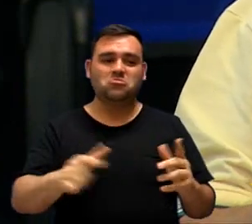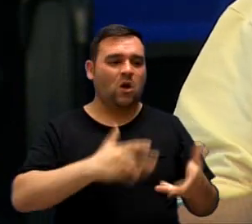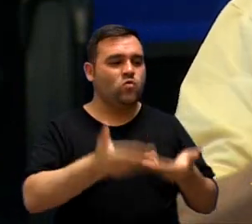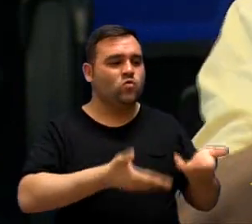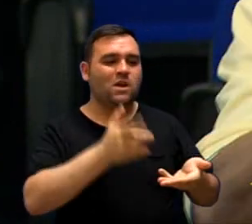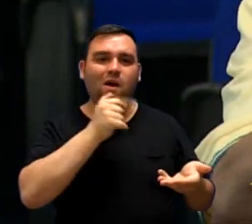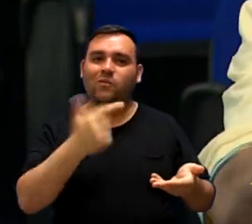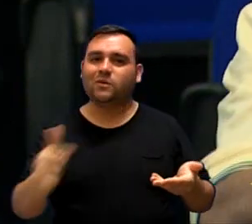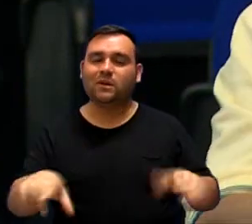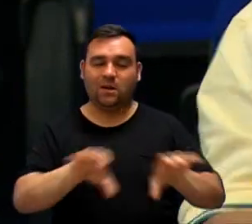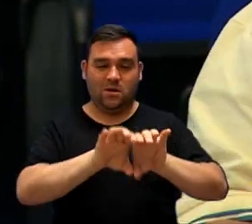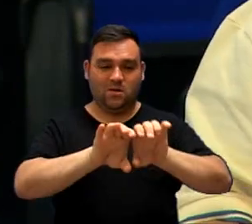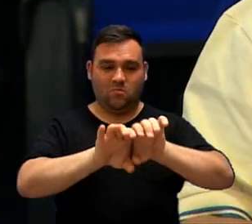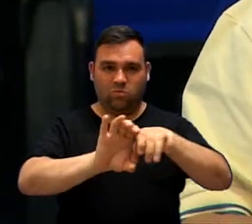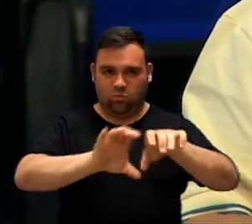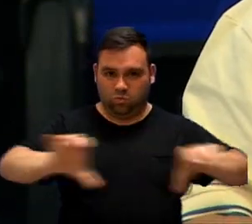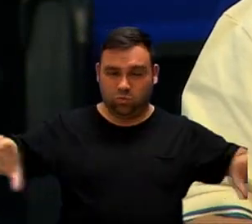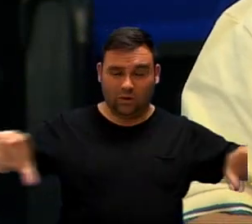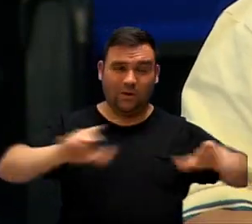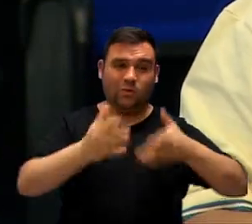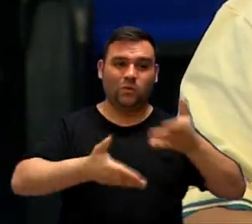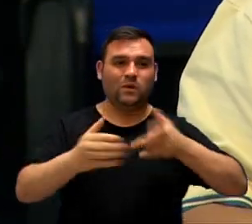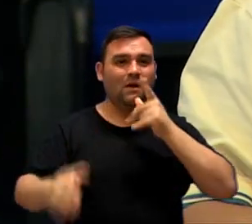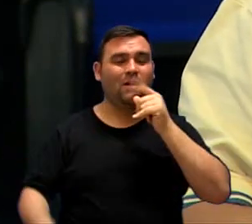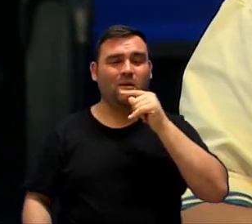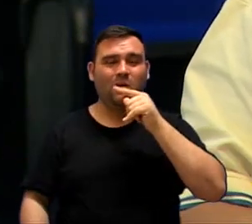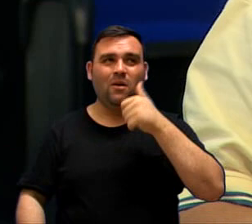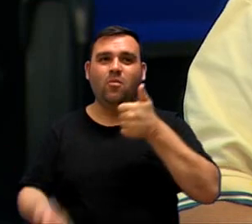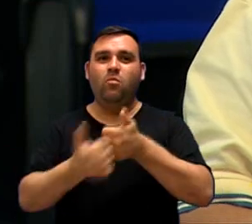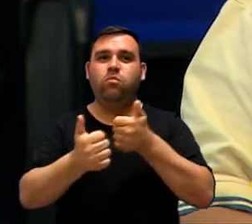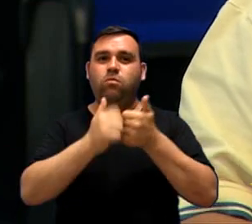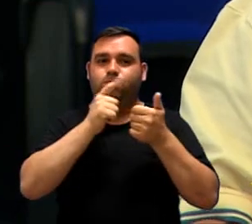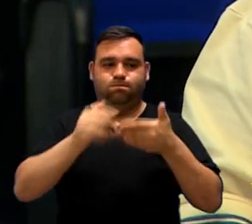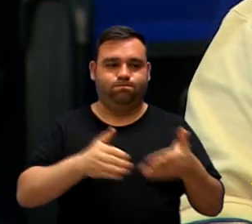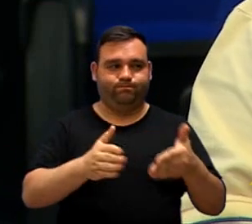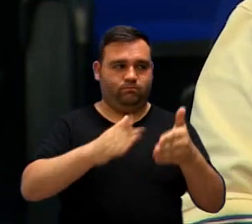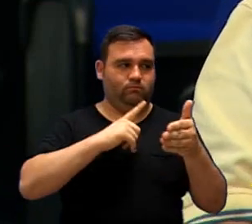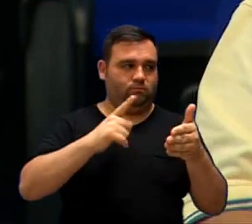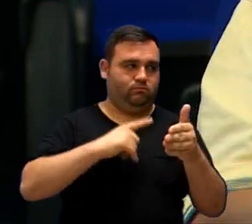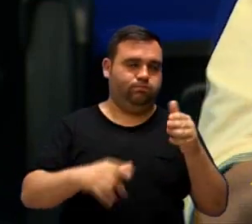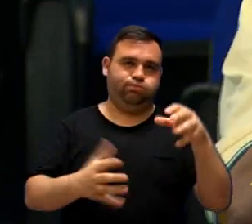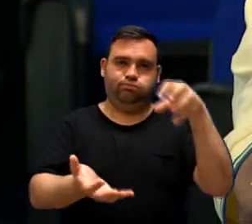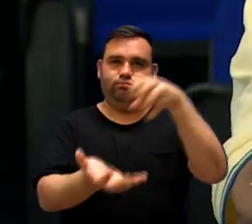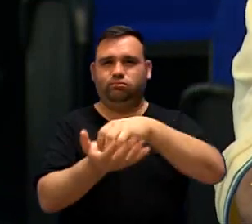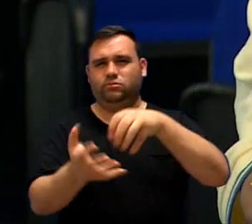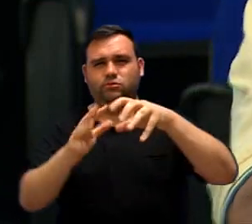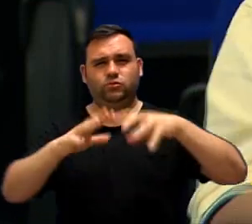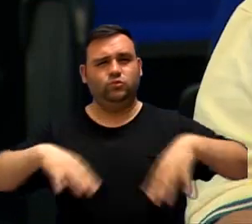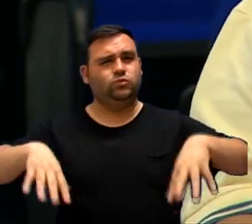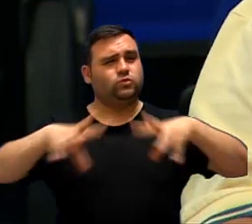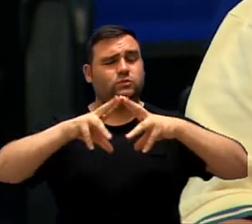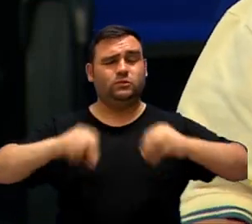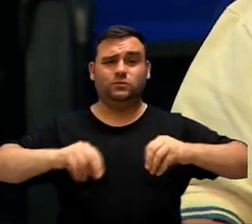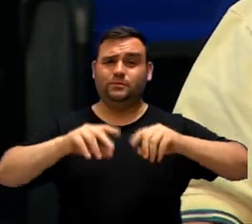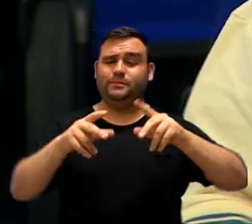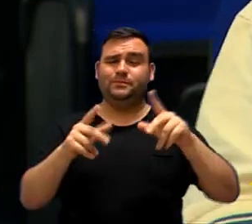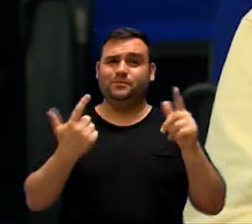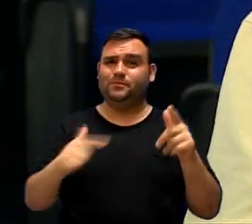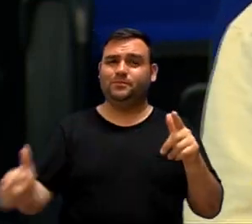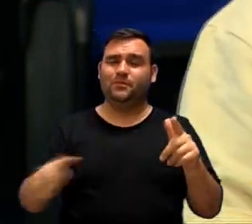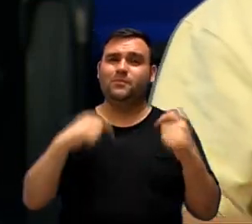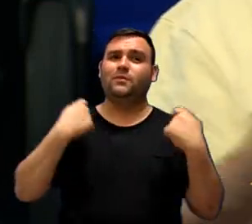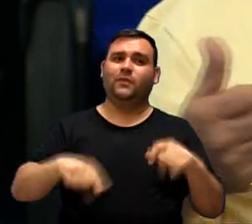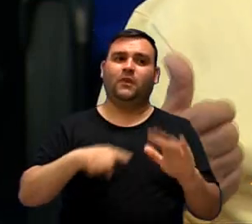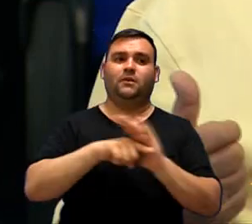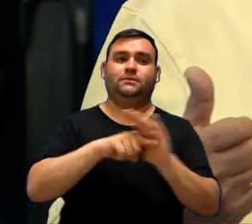O esgoto da beirada de todos esses rios, o que tem no centro, é tudo, não foi captado, tinha que